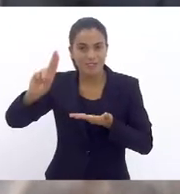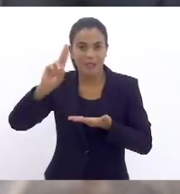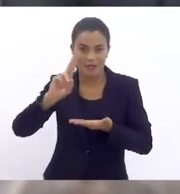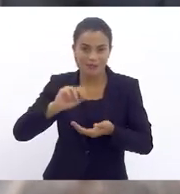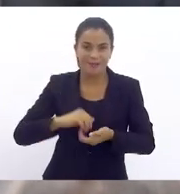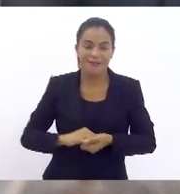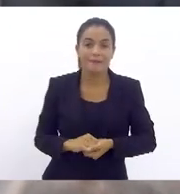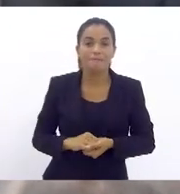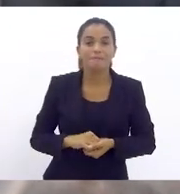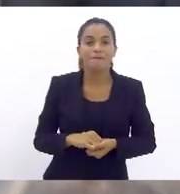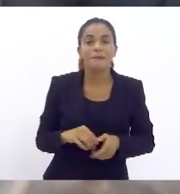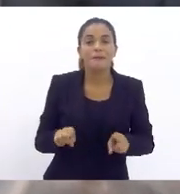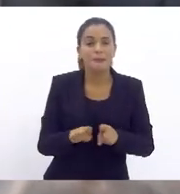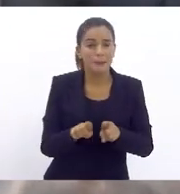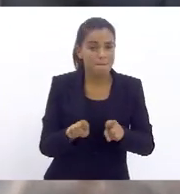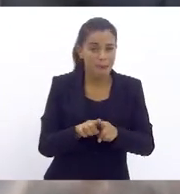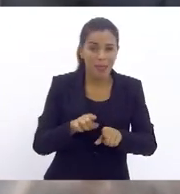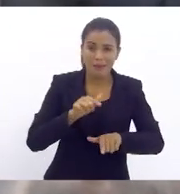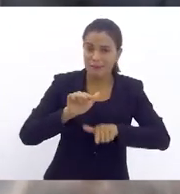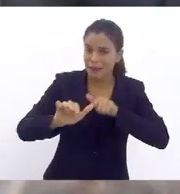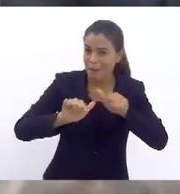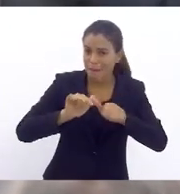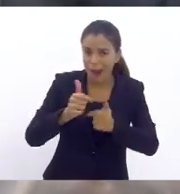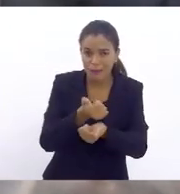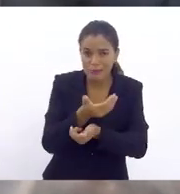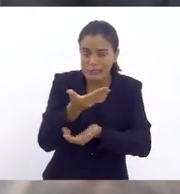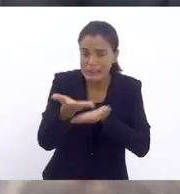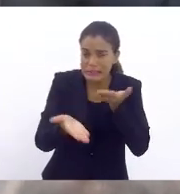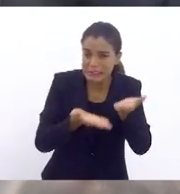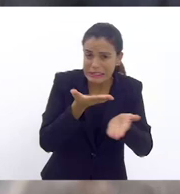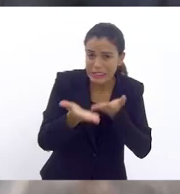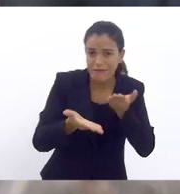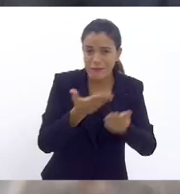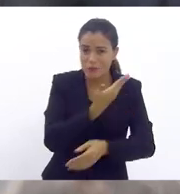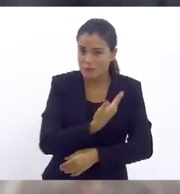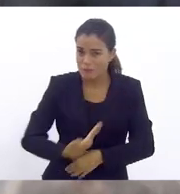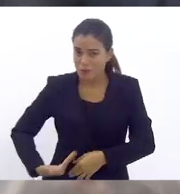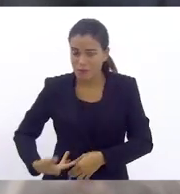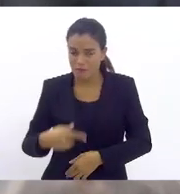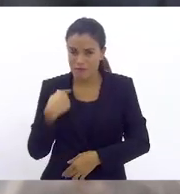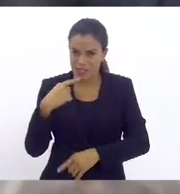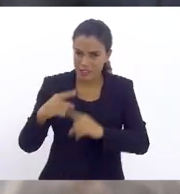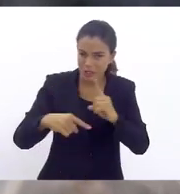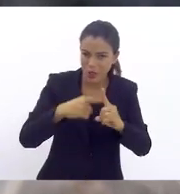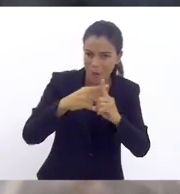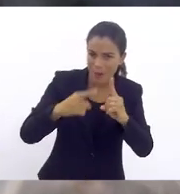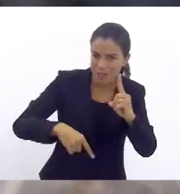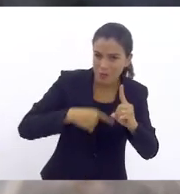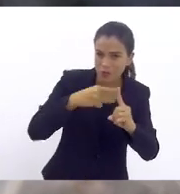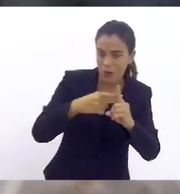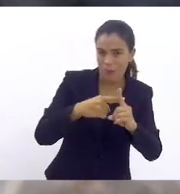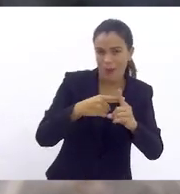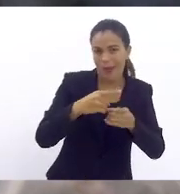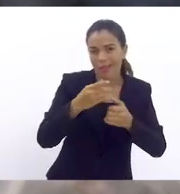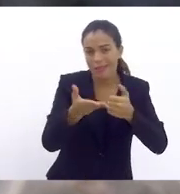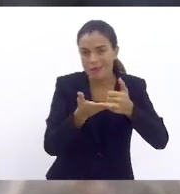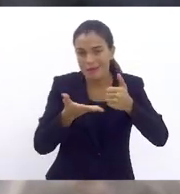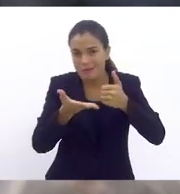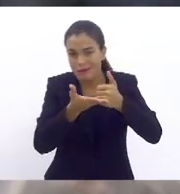tem a maior rede pública de serviços quando você soma redes municipais de atenção primária